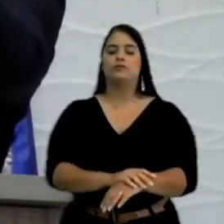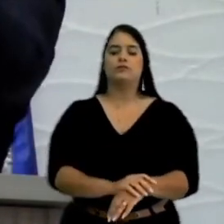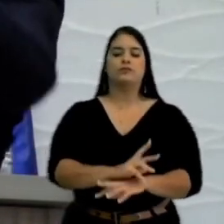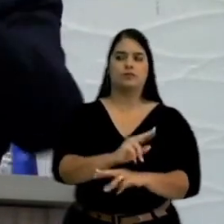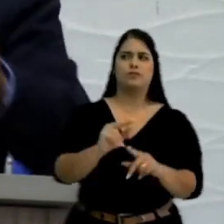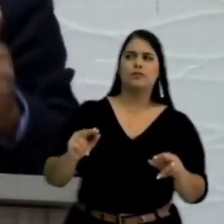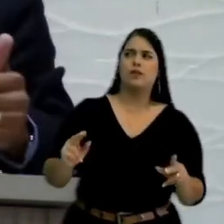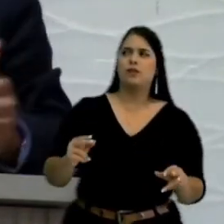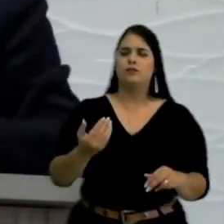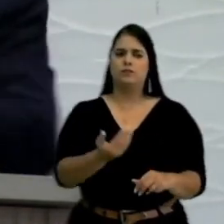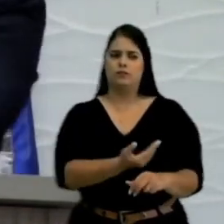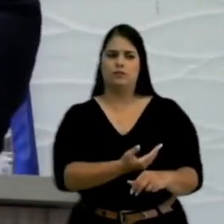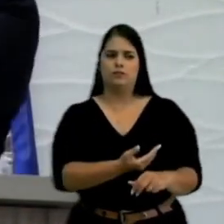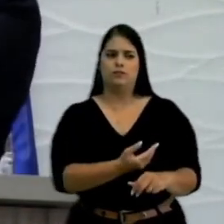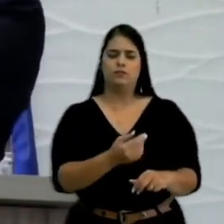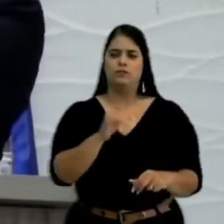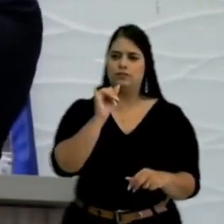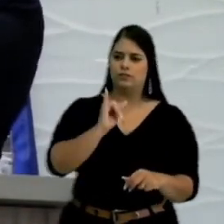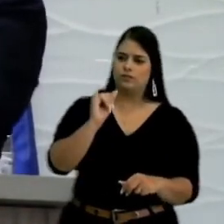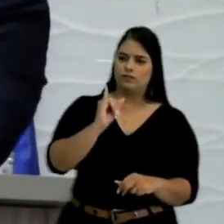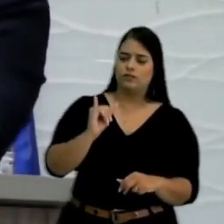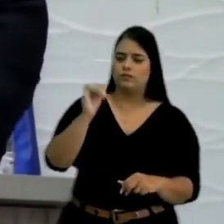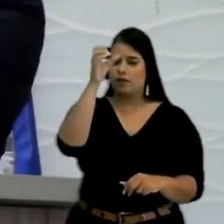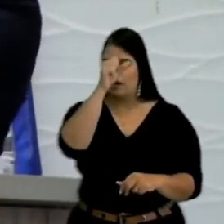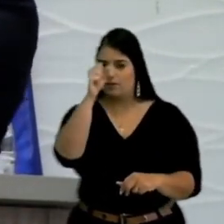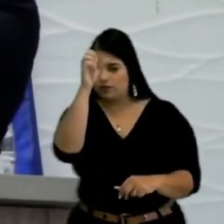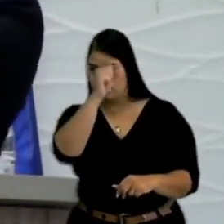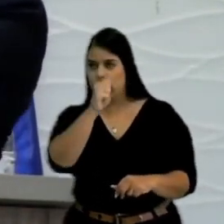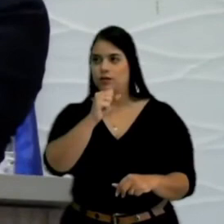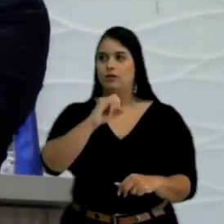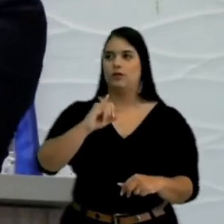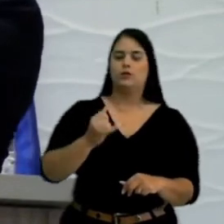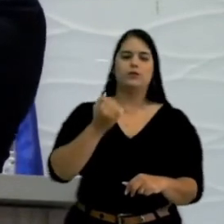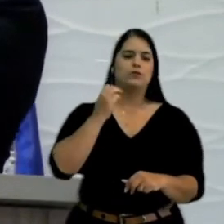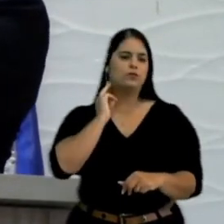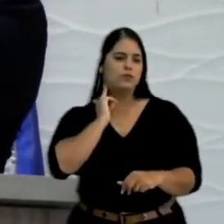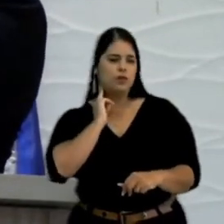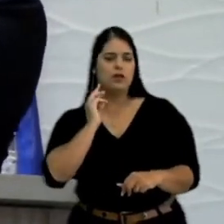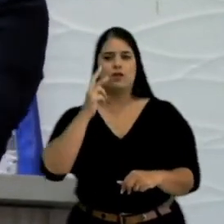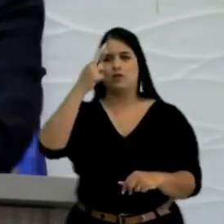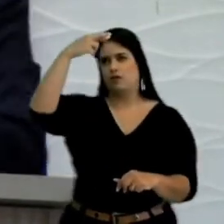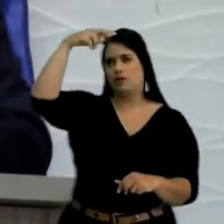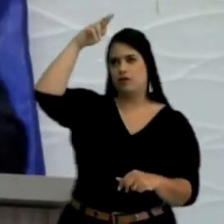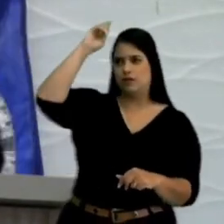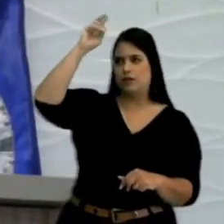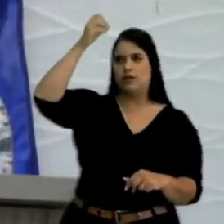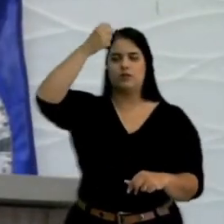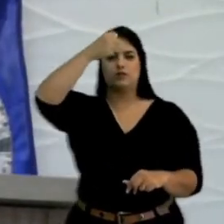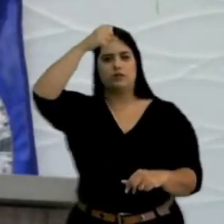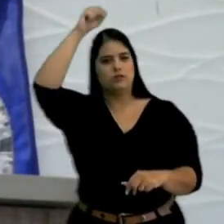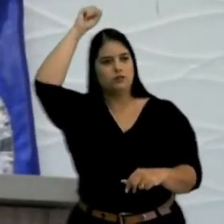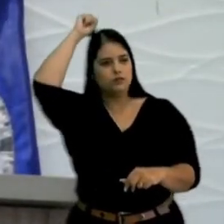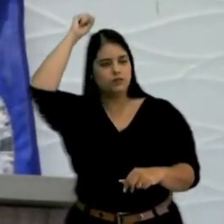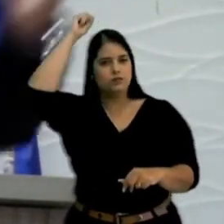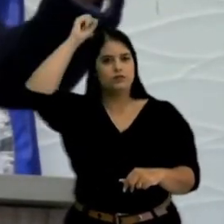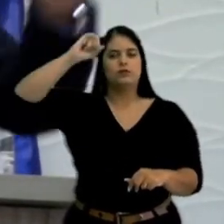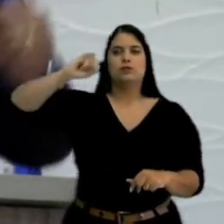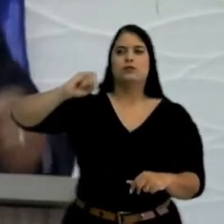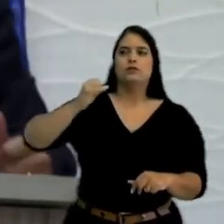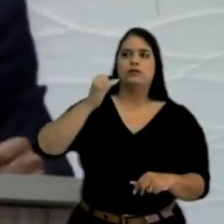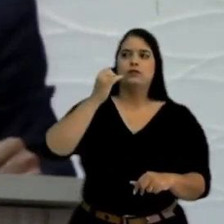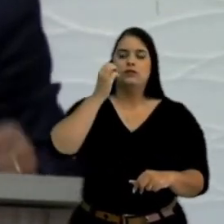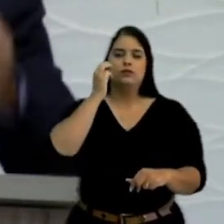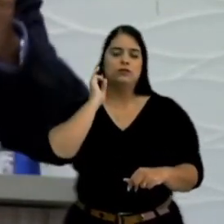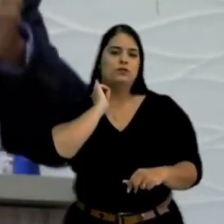colegas aqui dizem que aprenderam. Eu João, Rinaldo ali, Cid Clay, João Batista, acho que Cícera,